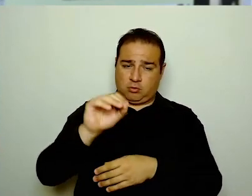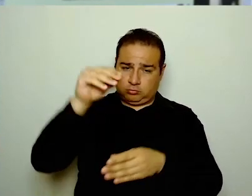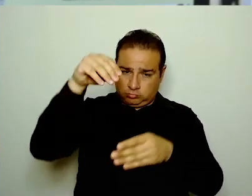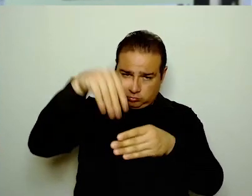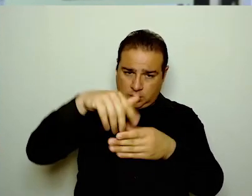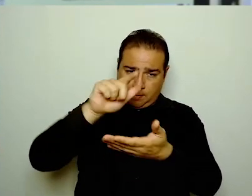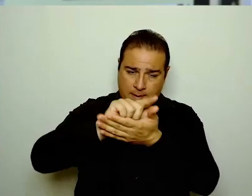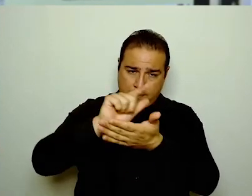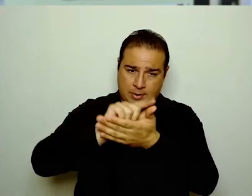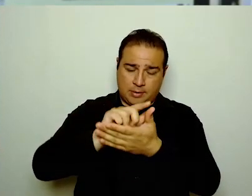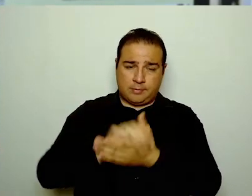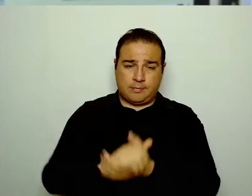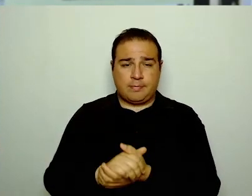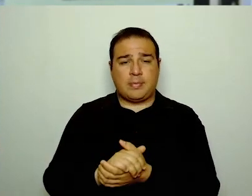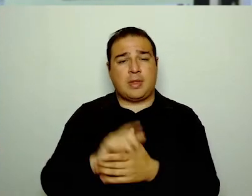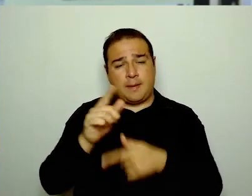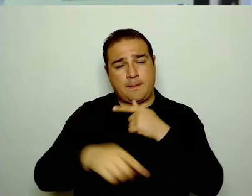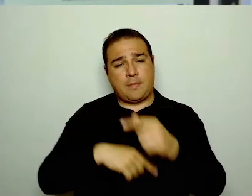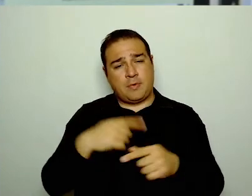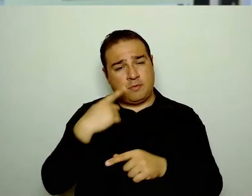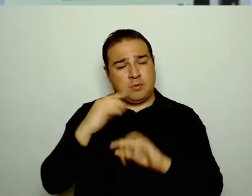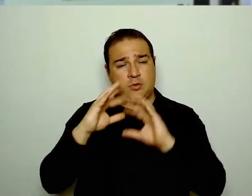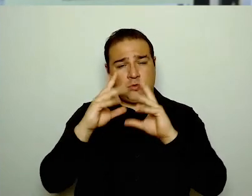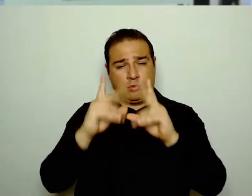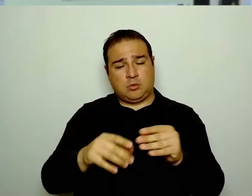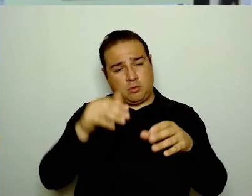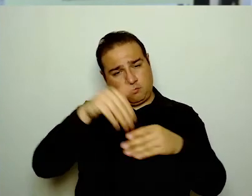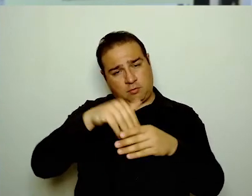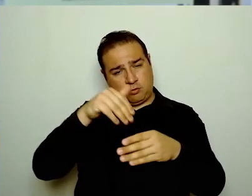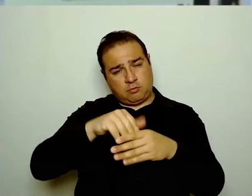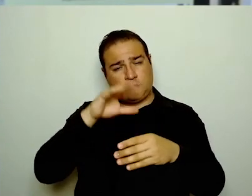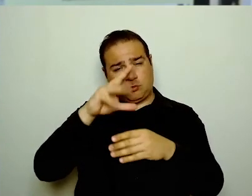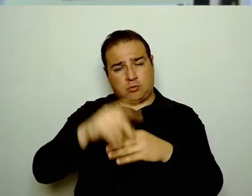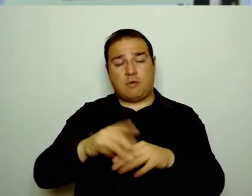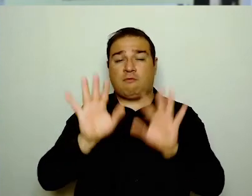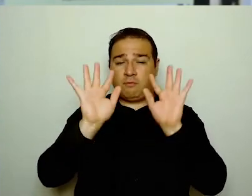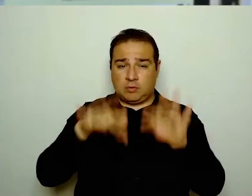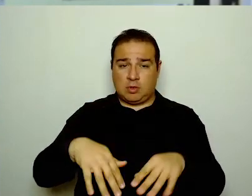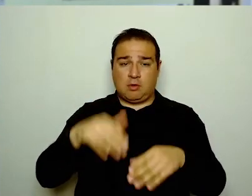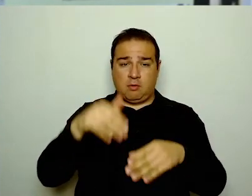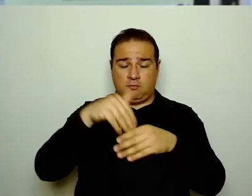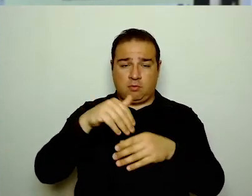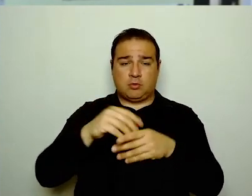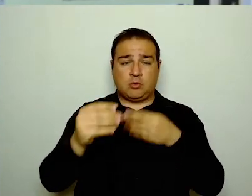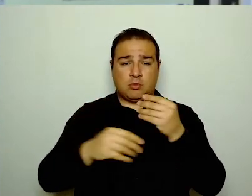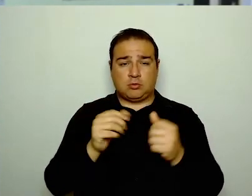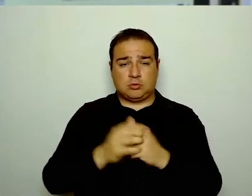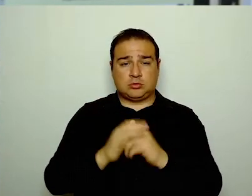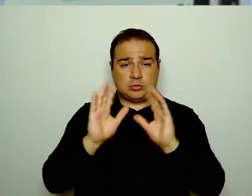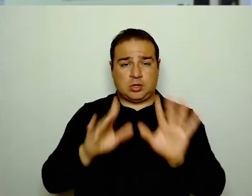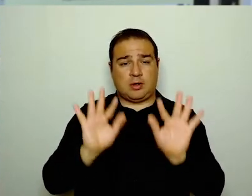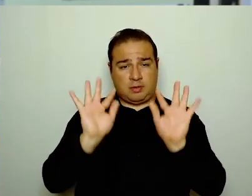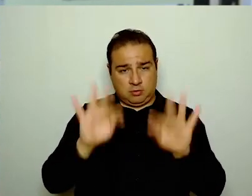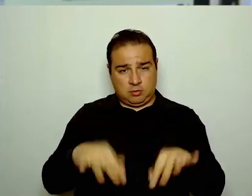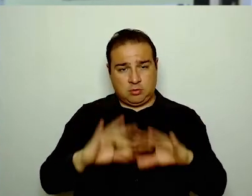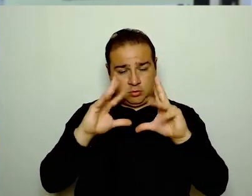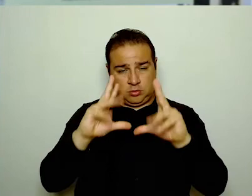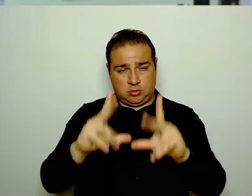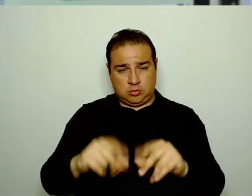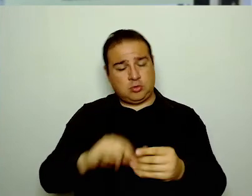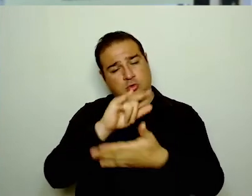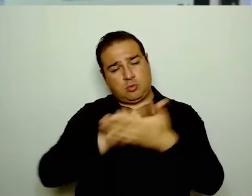voto entrava, tá? Depois de passado todo o processo eleitoral, no final das eleições, quando